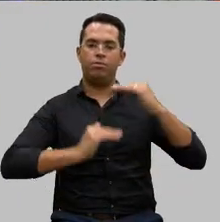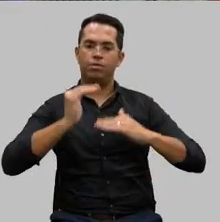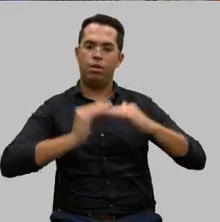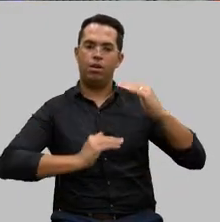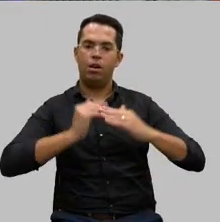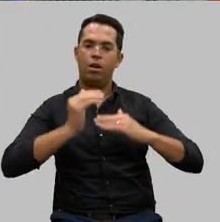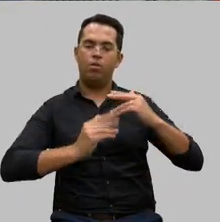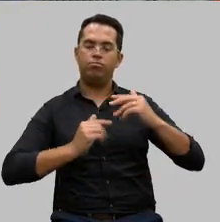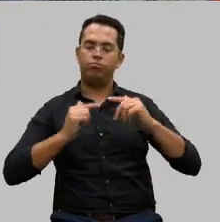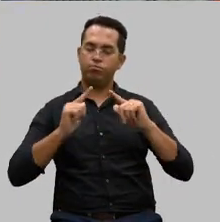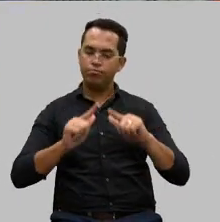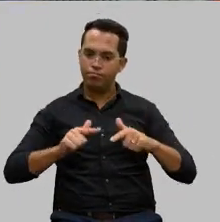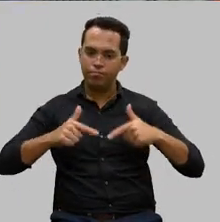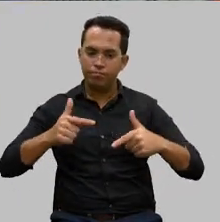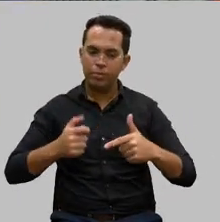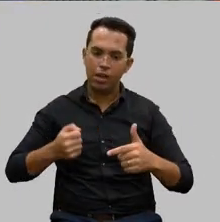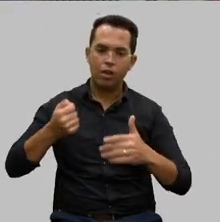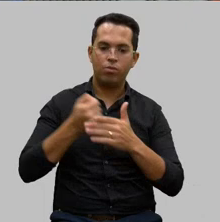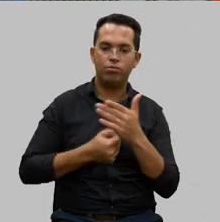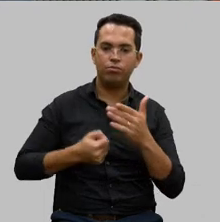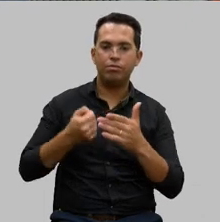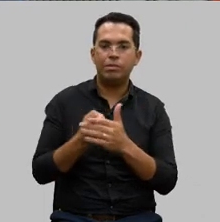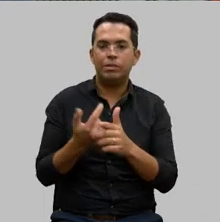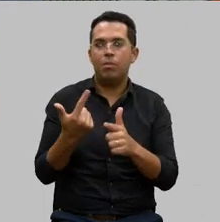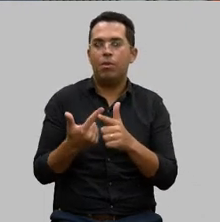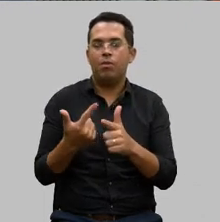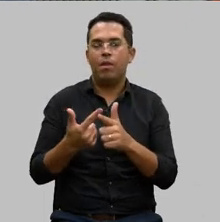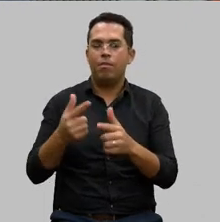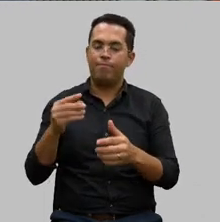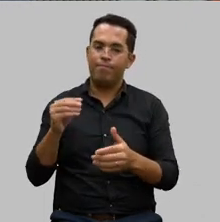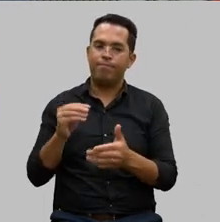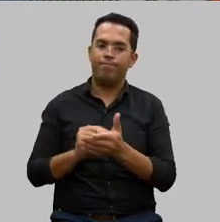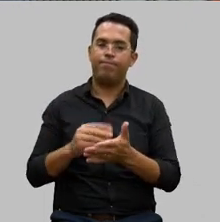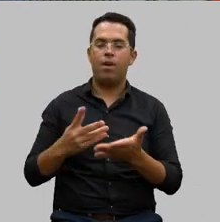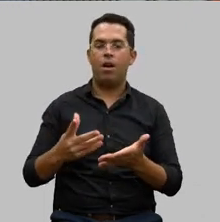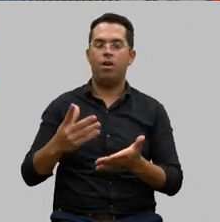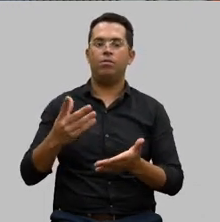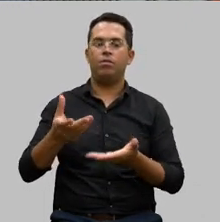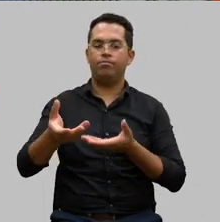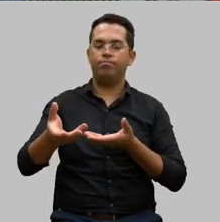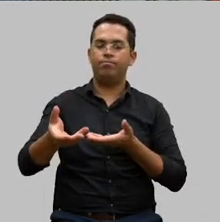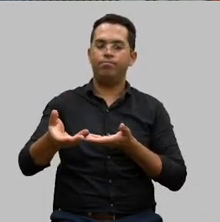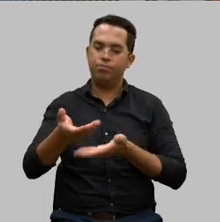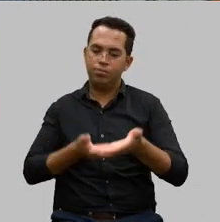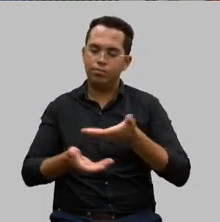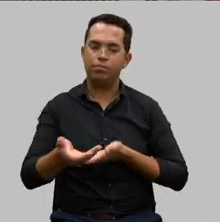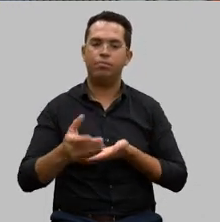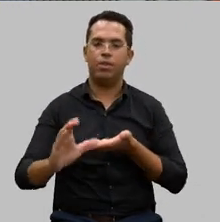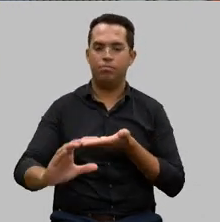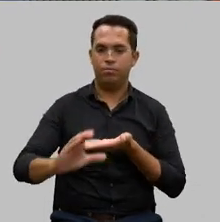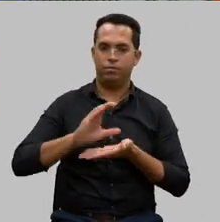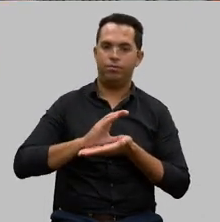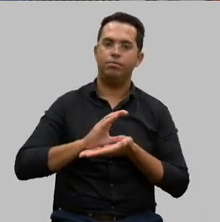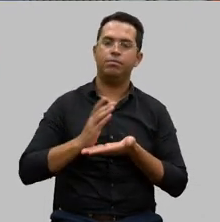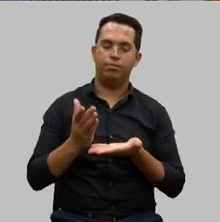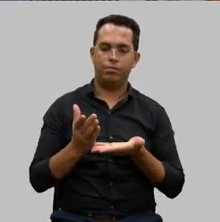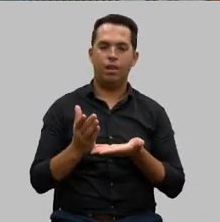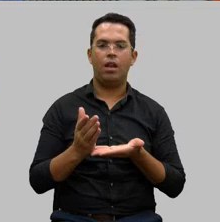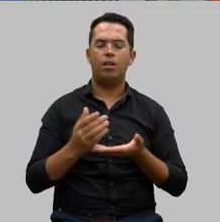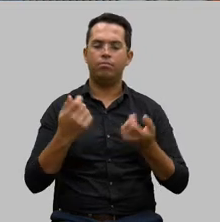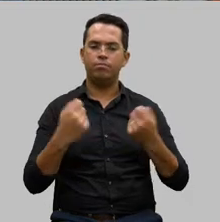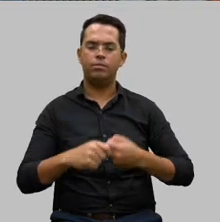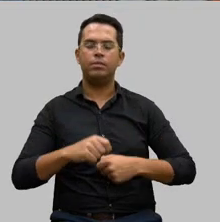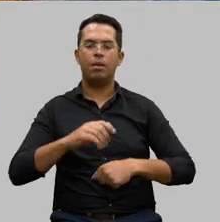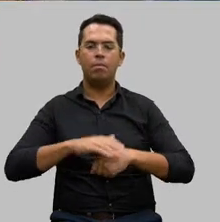ajudar porque ela não aguenta mais então nós temos que cada vez mais Deputado ajudá-los e um dado